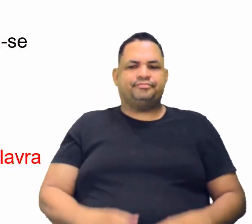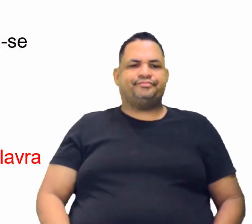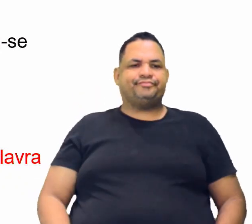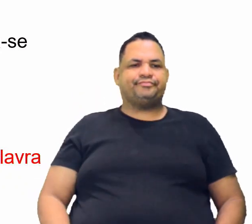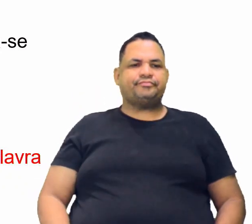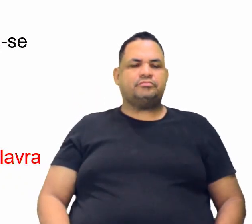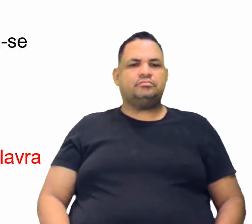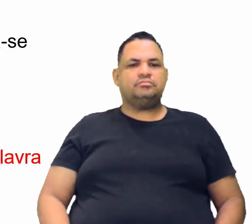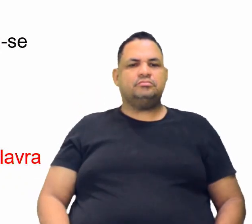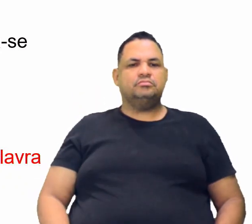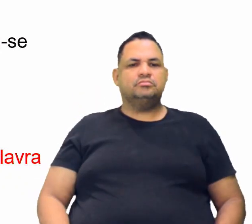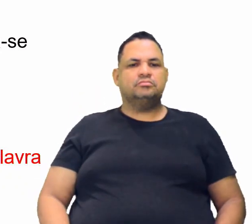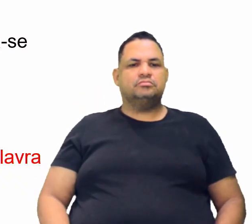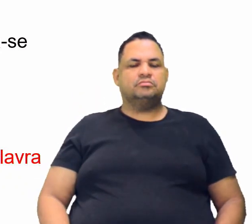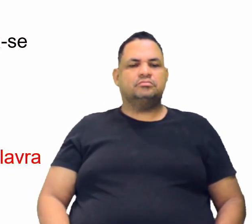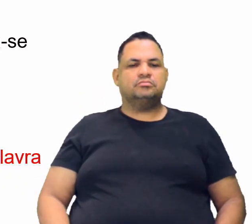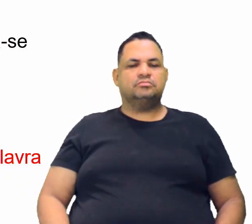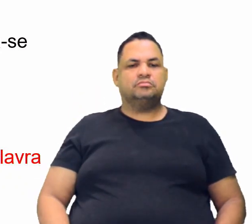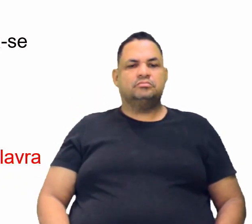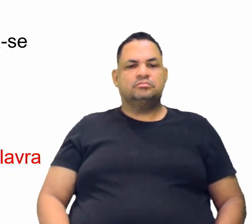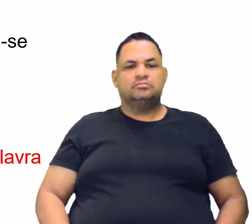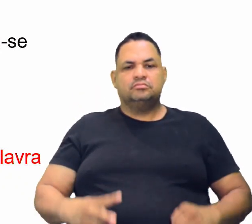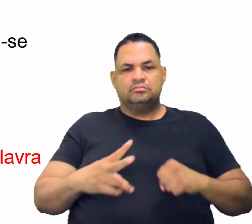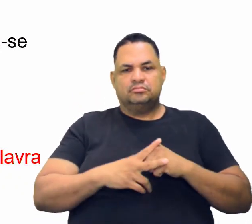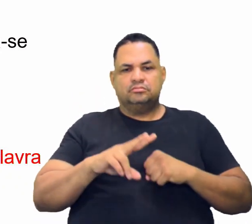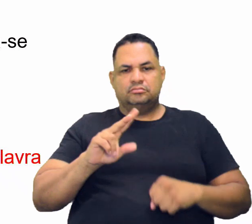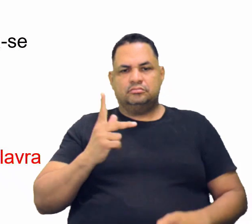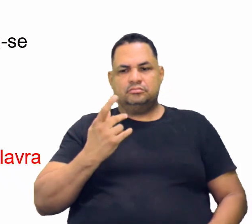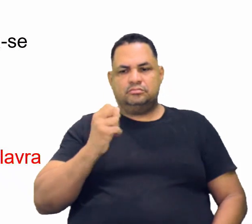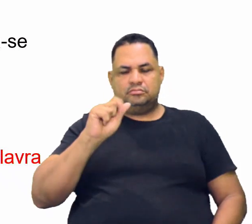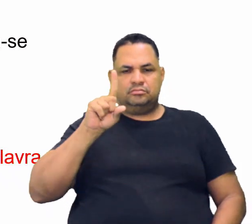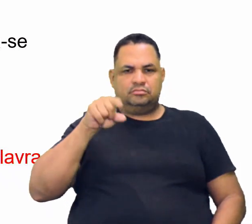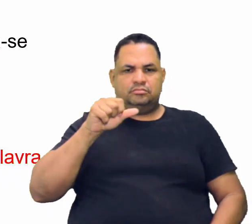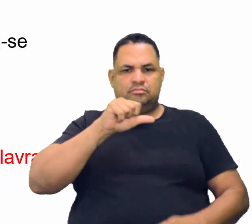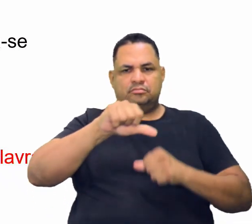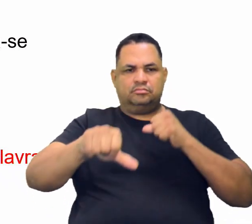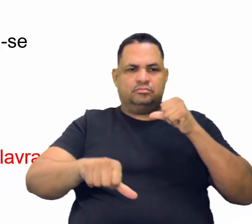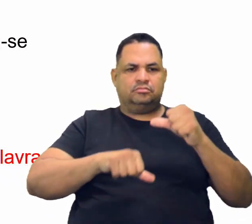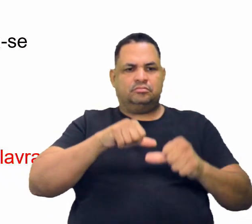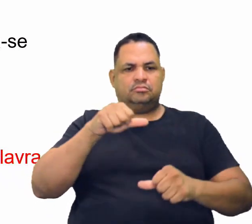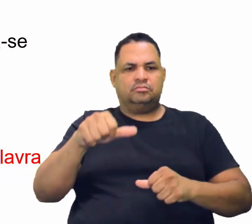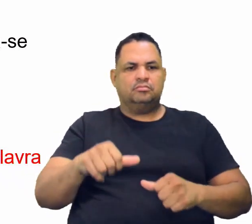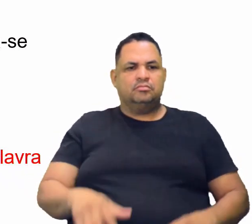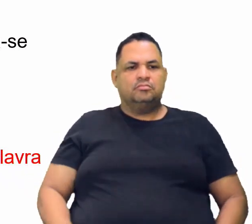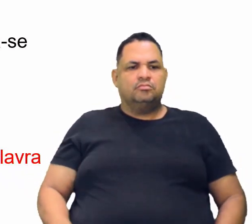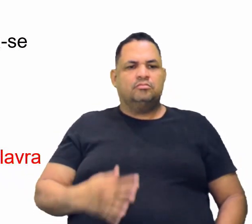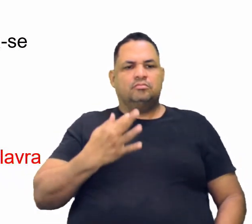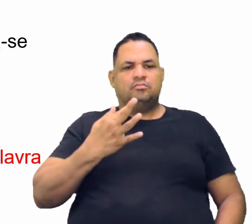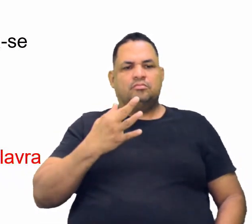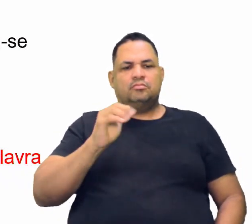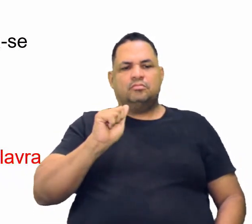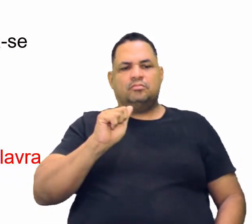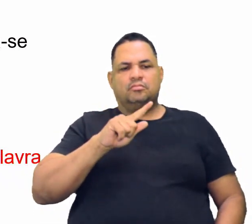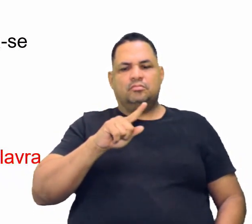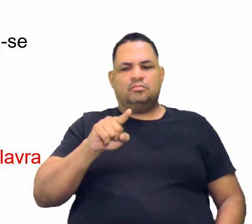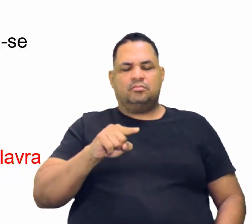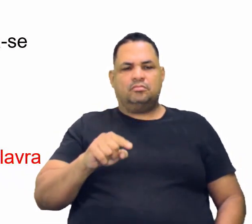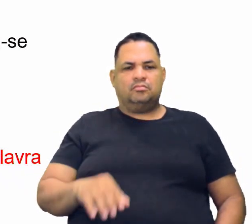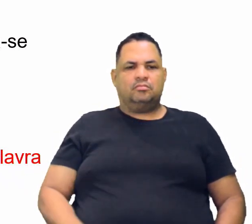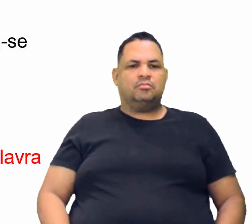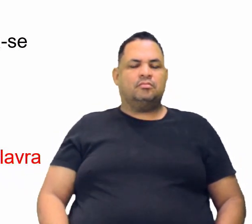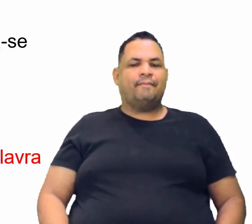Ó, o a é o verbo haver, pode ser trocado por quem? Pelo fazer. O